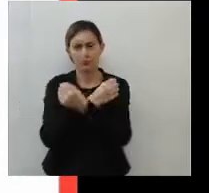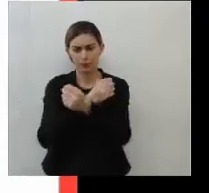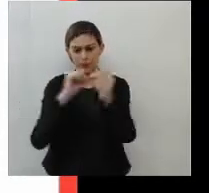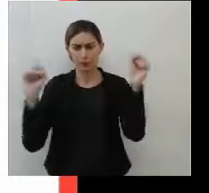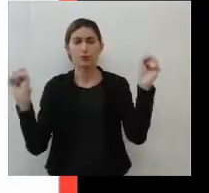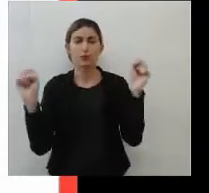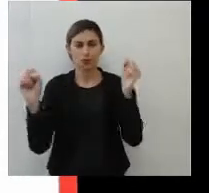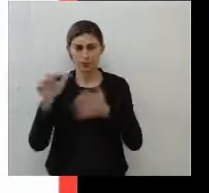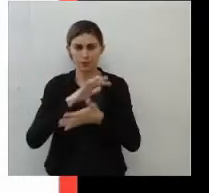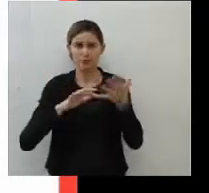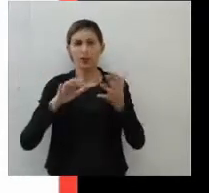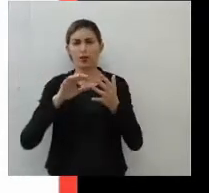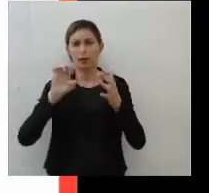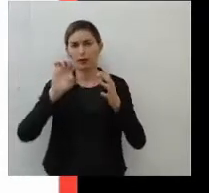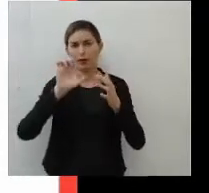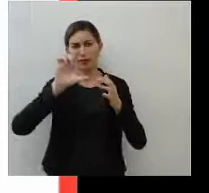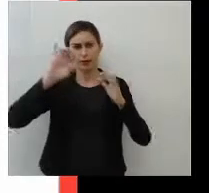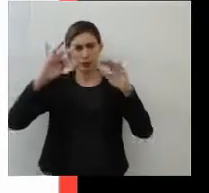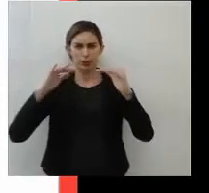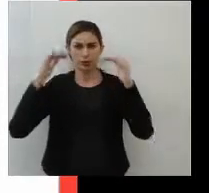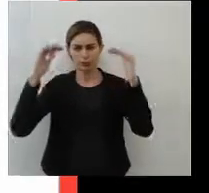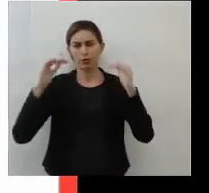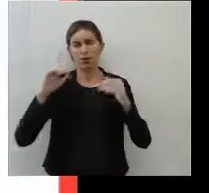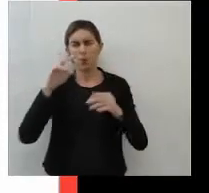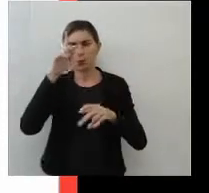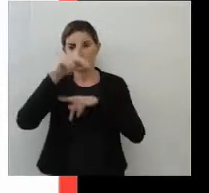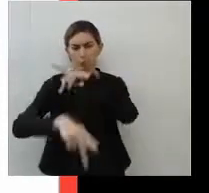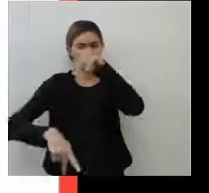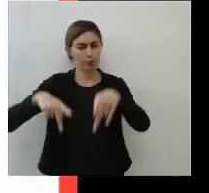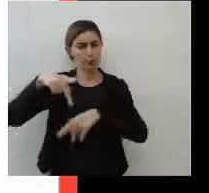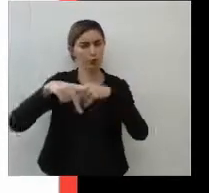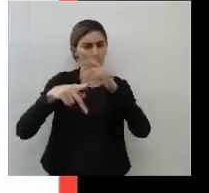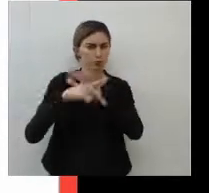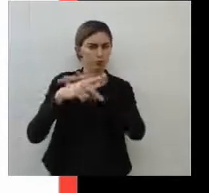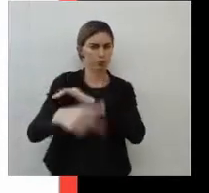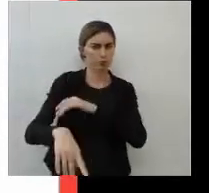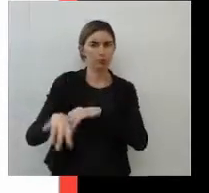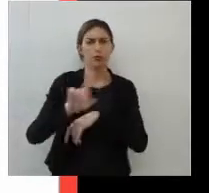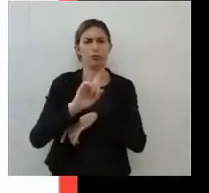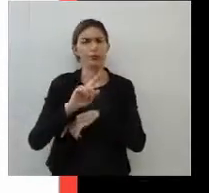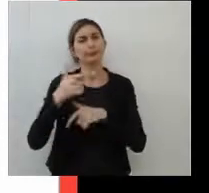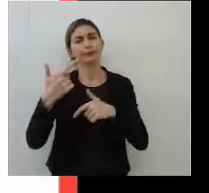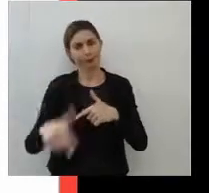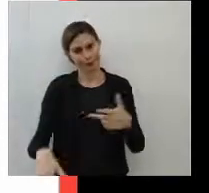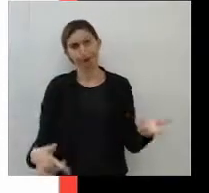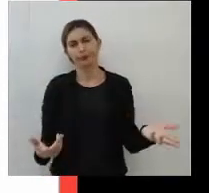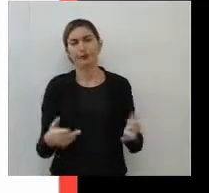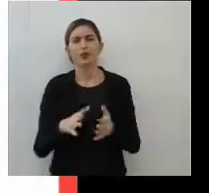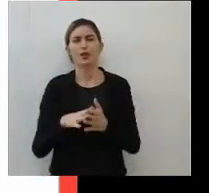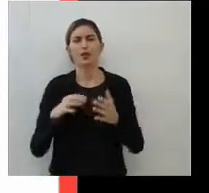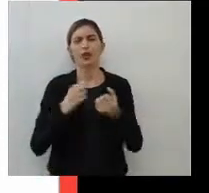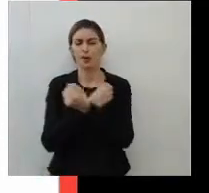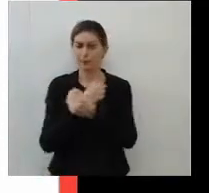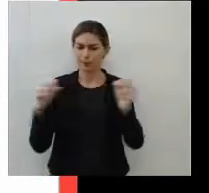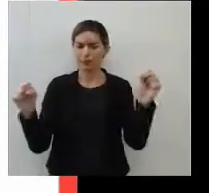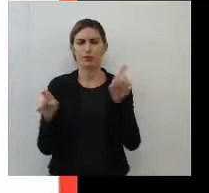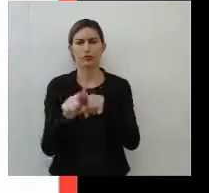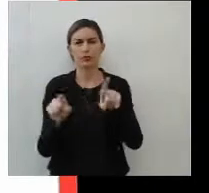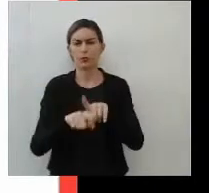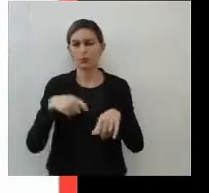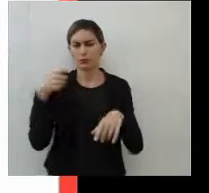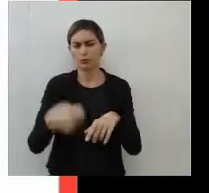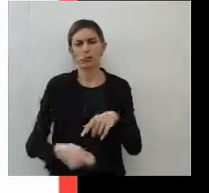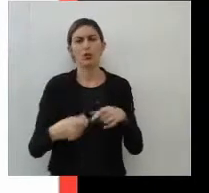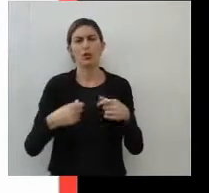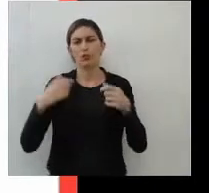brasileiro, movimento esse da elite, tá certo? O povo não participou, mais uma vez, né? A abolição também determinou